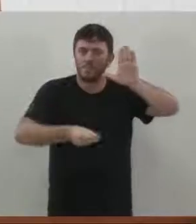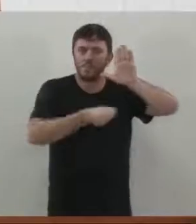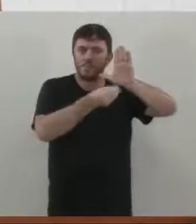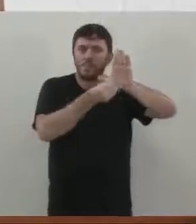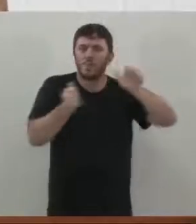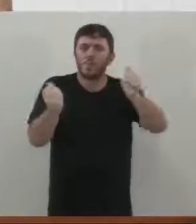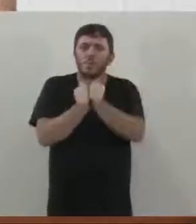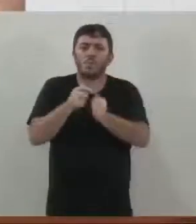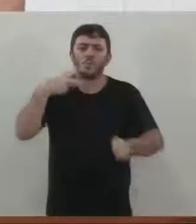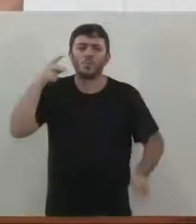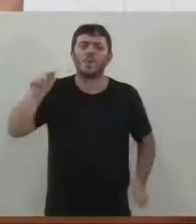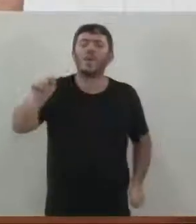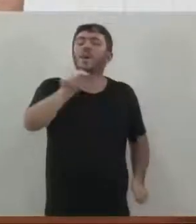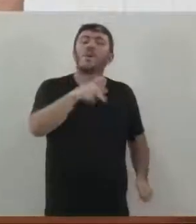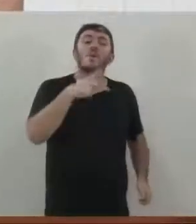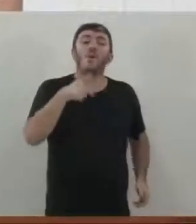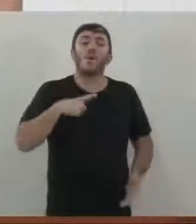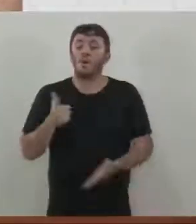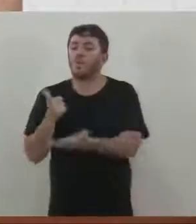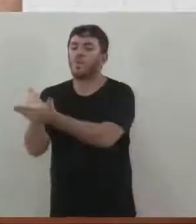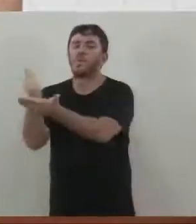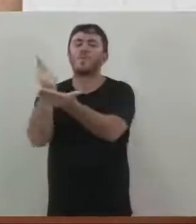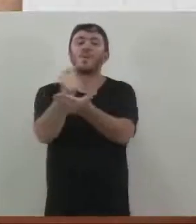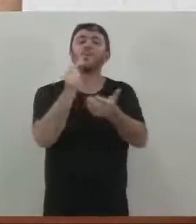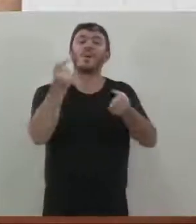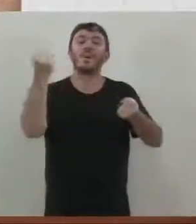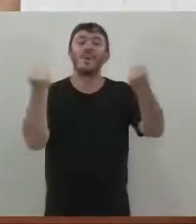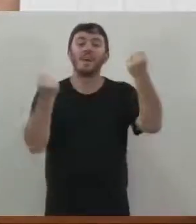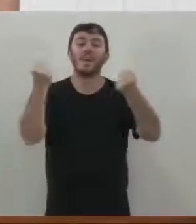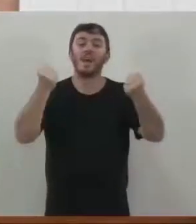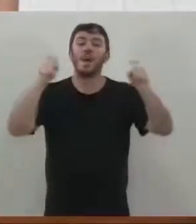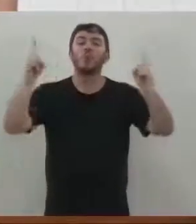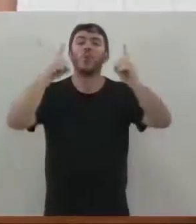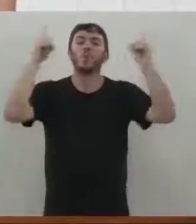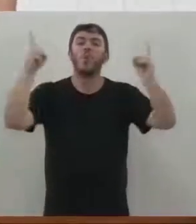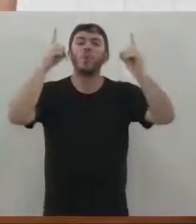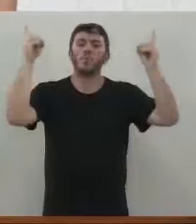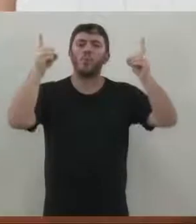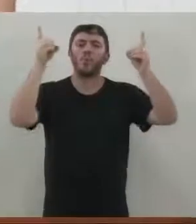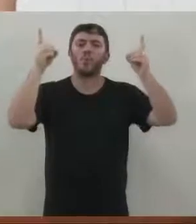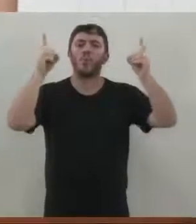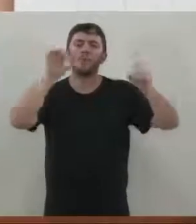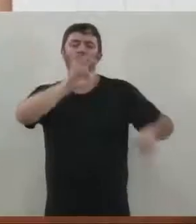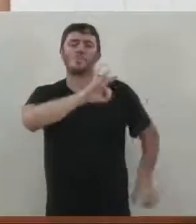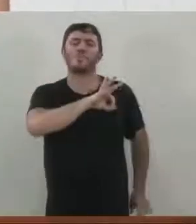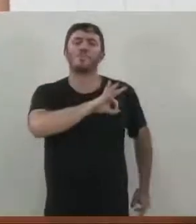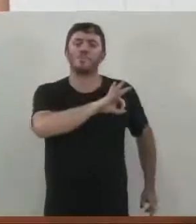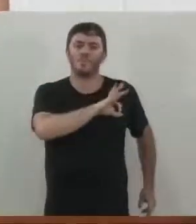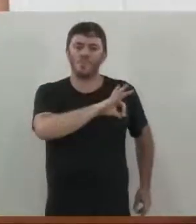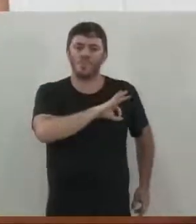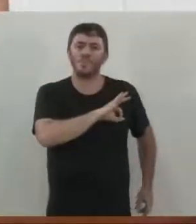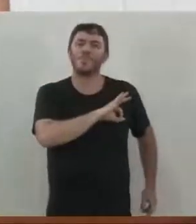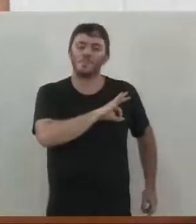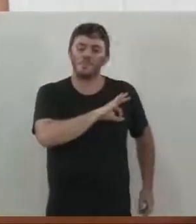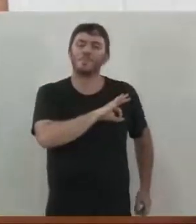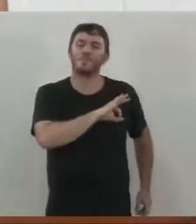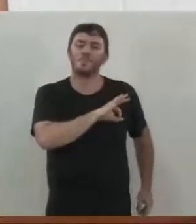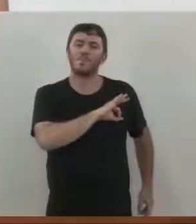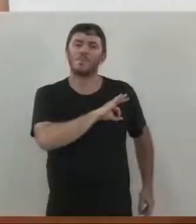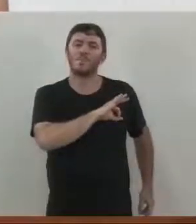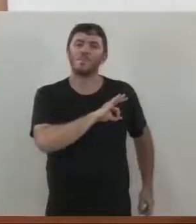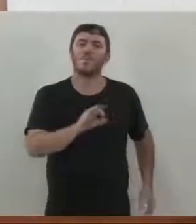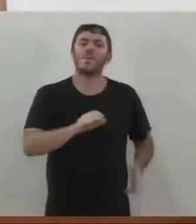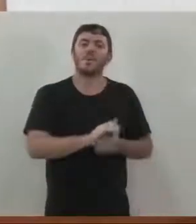as compras das viaturas para a nossa querida Guarda Municipal. A Romo, que o pessoal vê aí pela rua, é emenda positiva, o